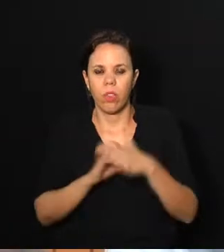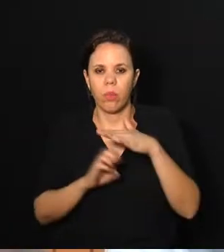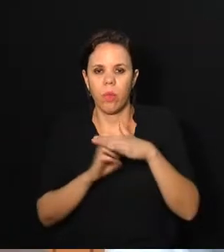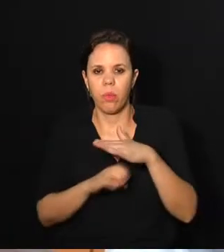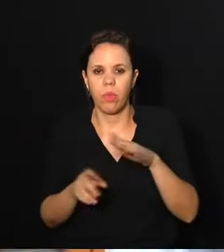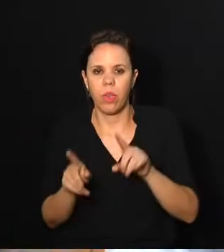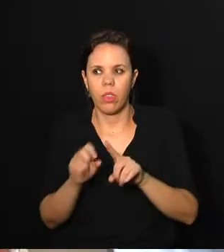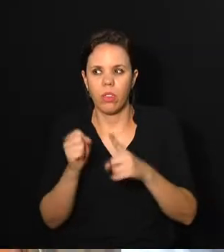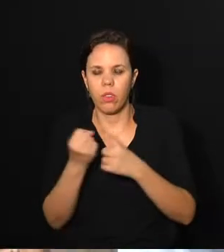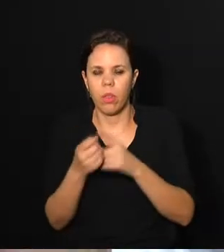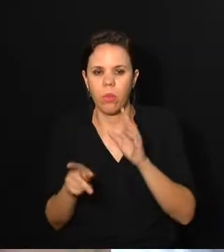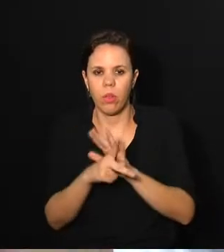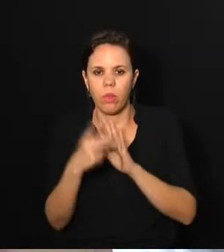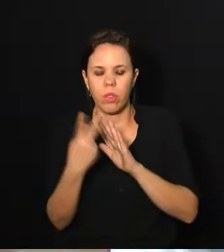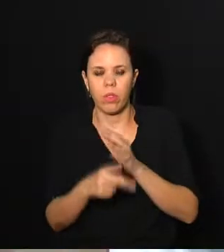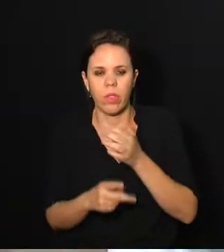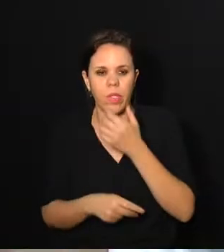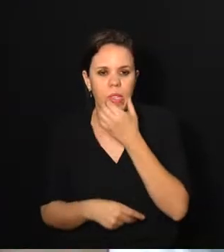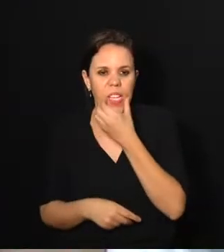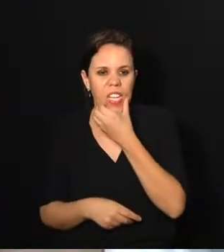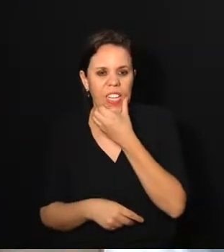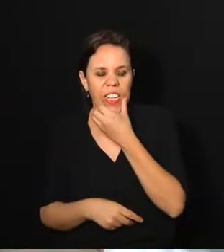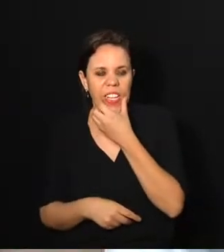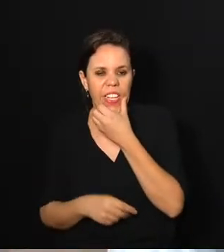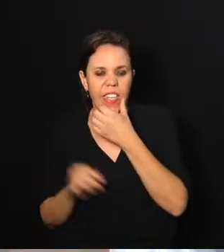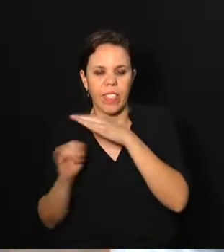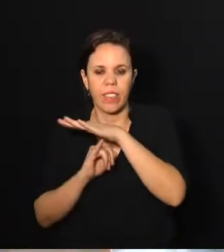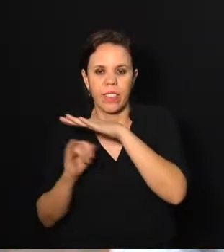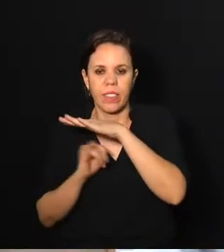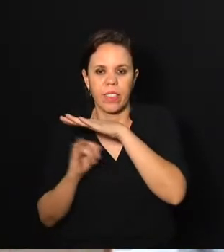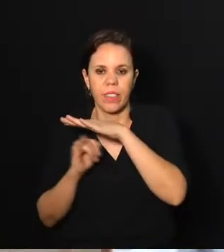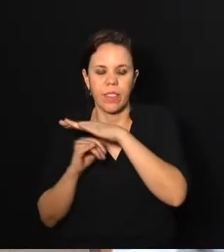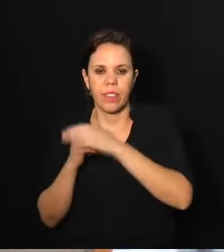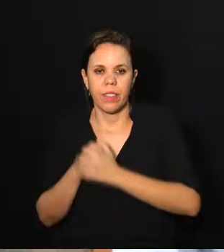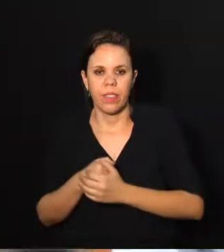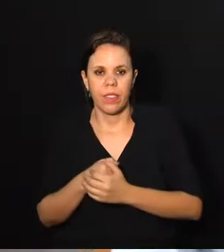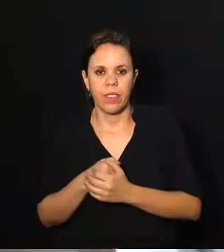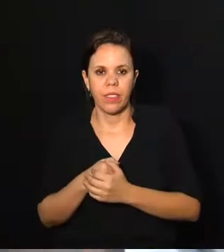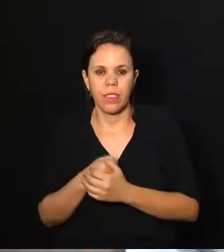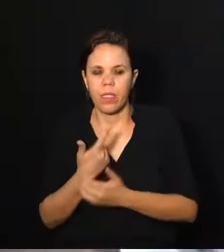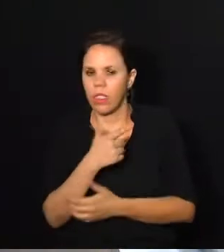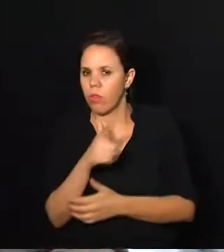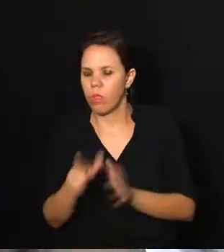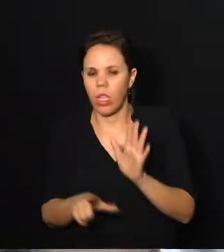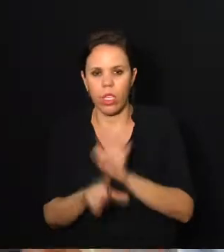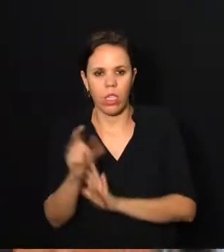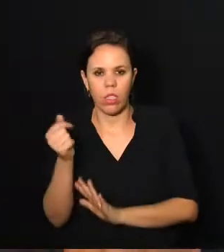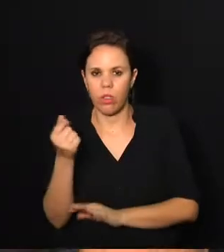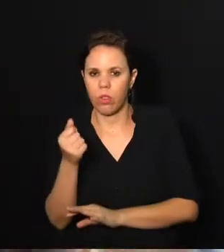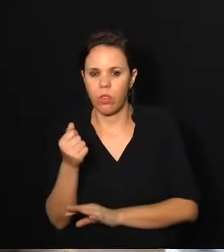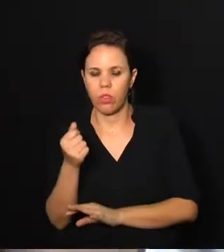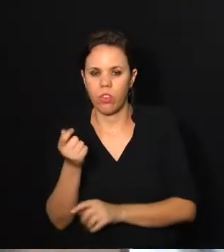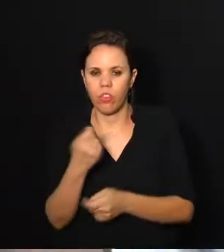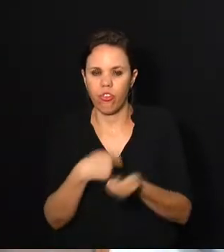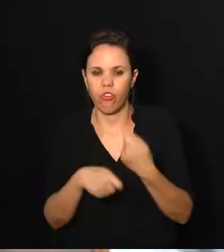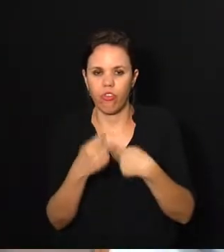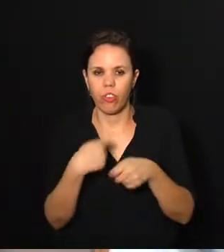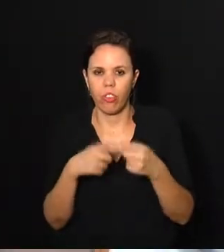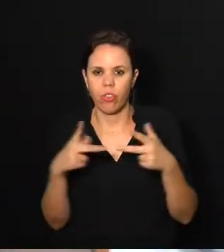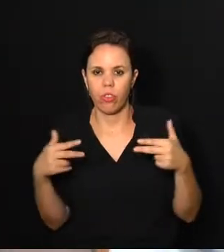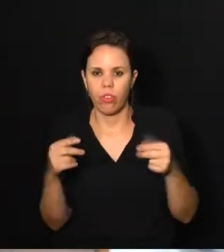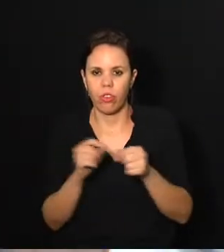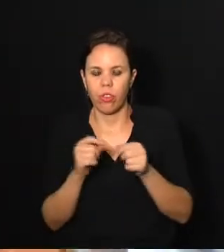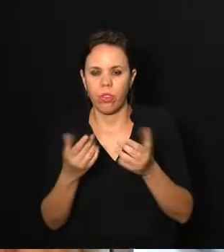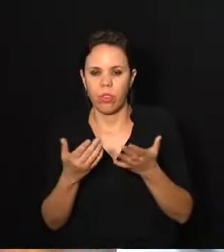social. É uma entidade, né, sem fins lucrativos, né, que gerencia toda